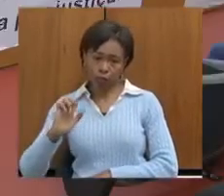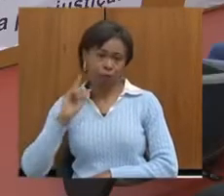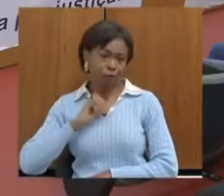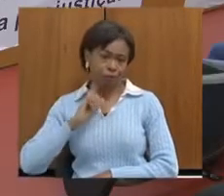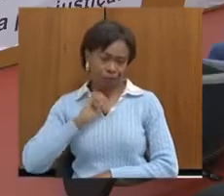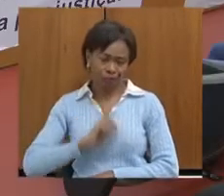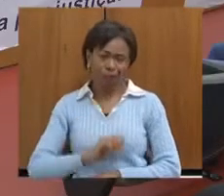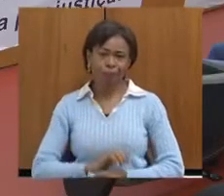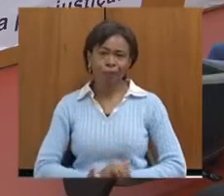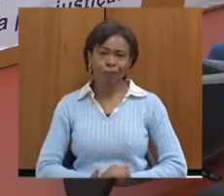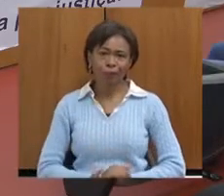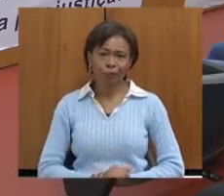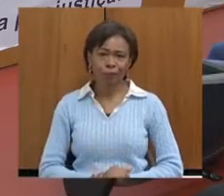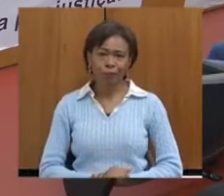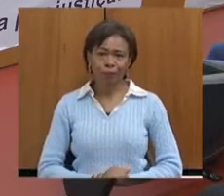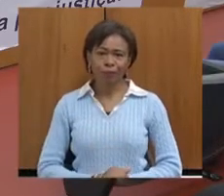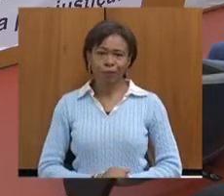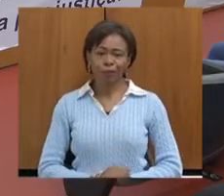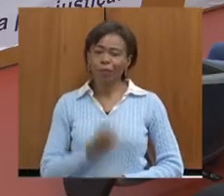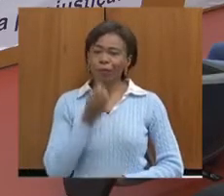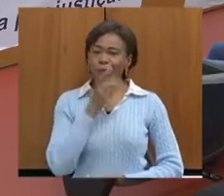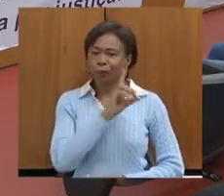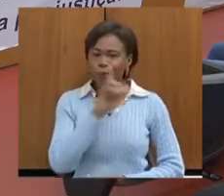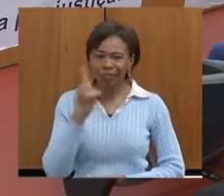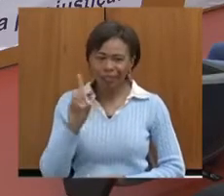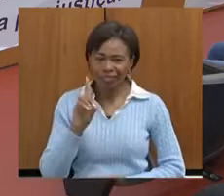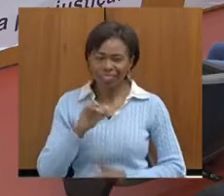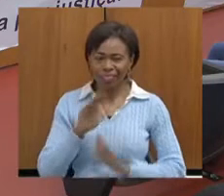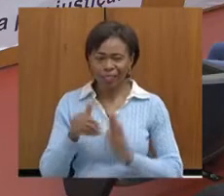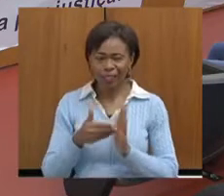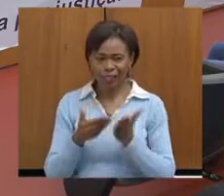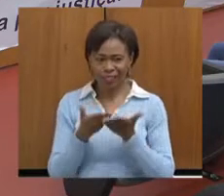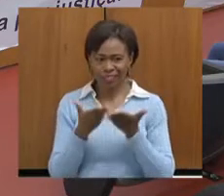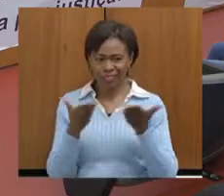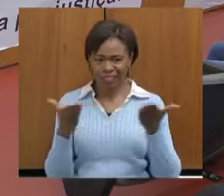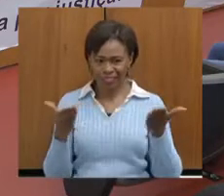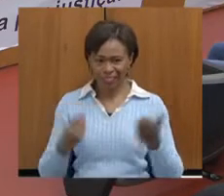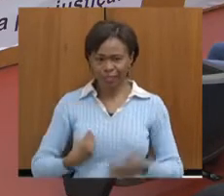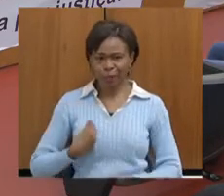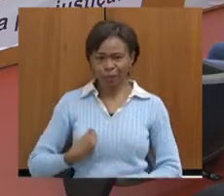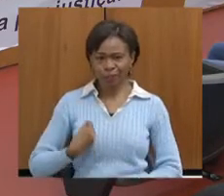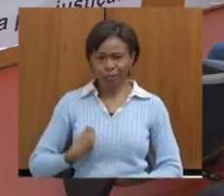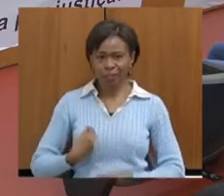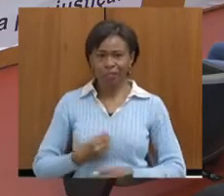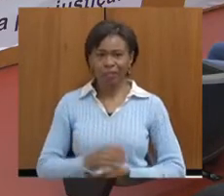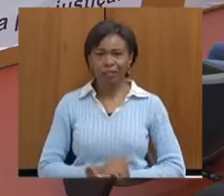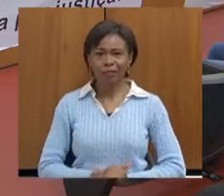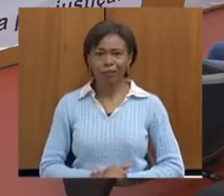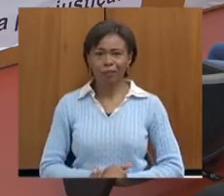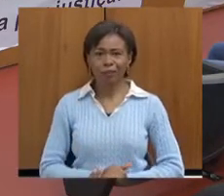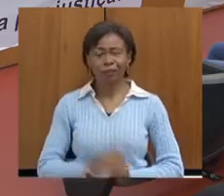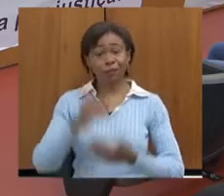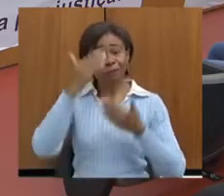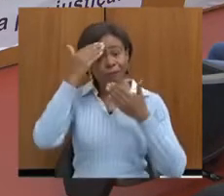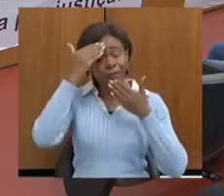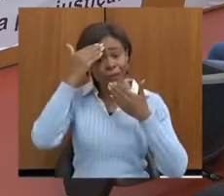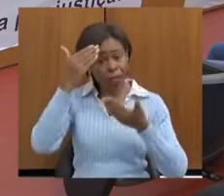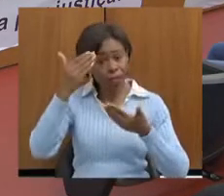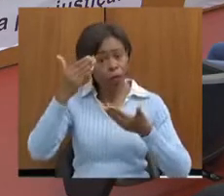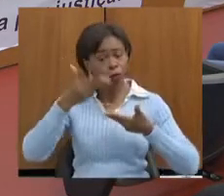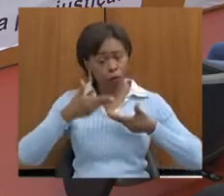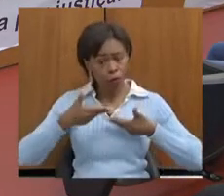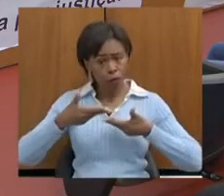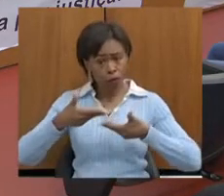Gerais Oi bom dia a todos a todos aqui presente eu agradeço o convite feito